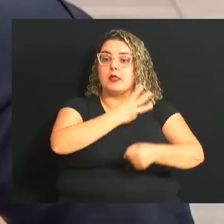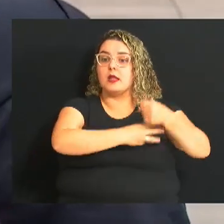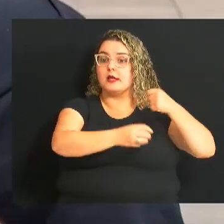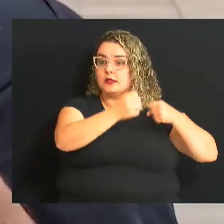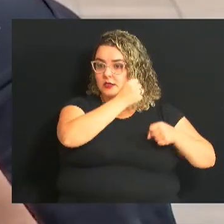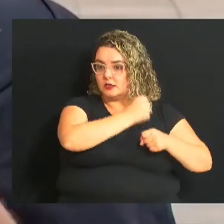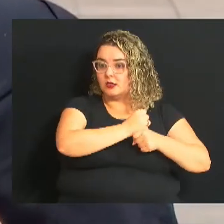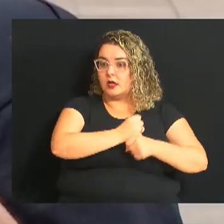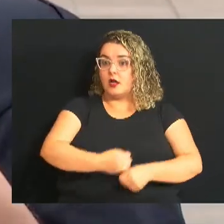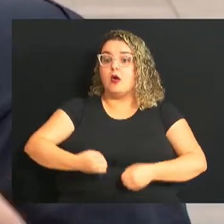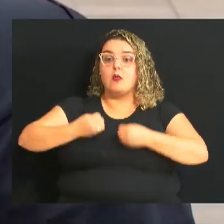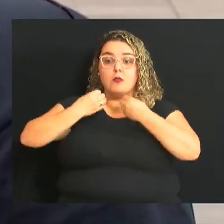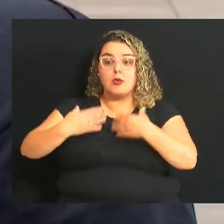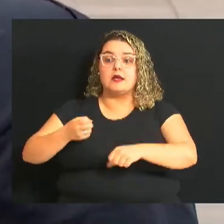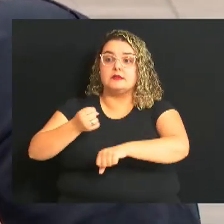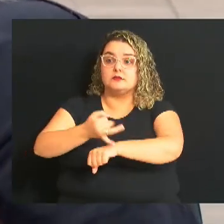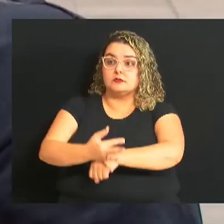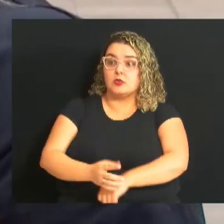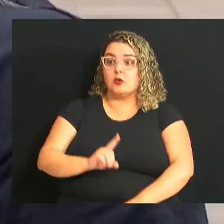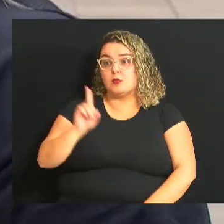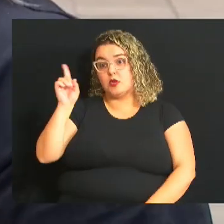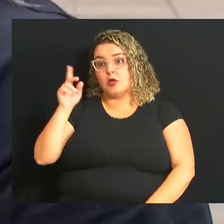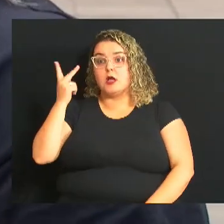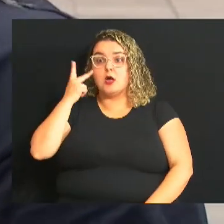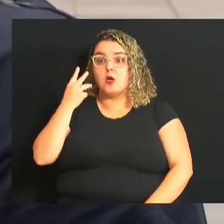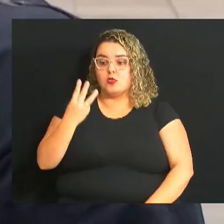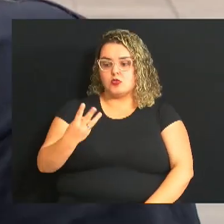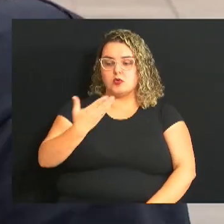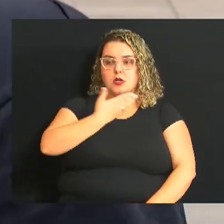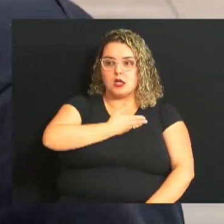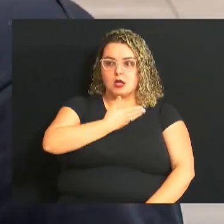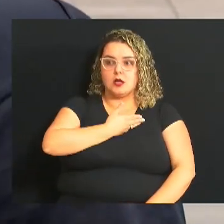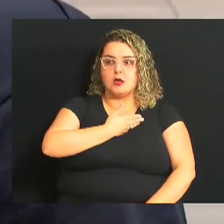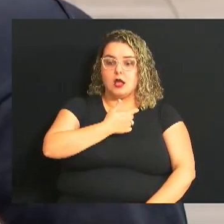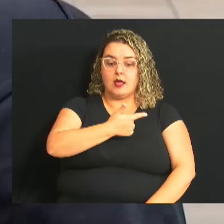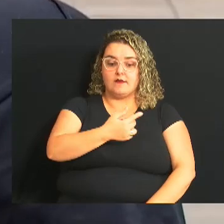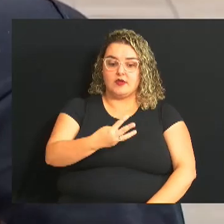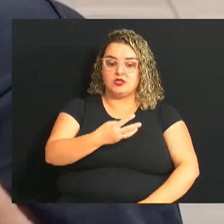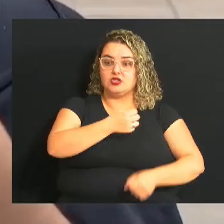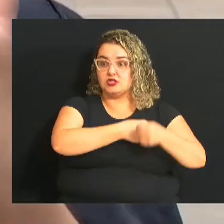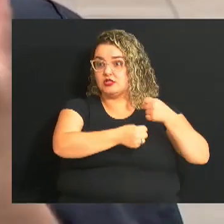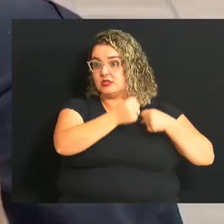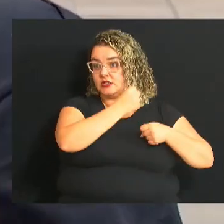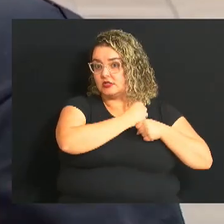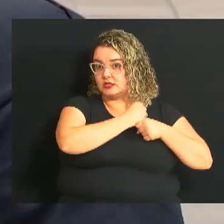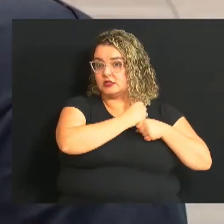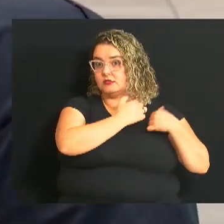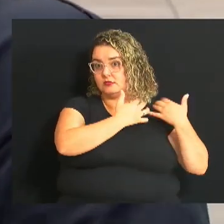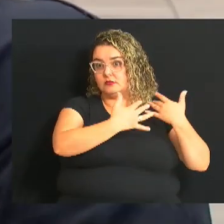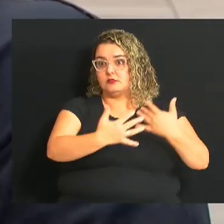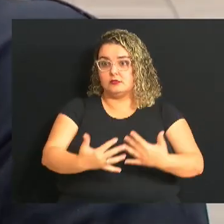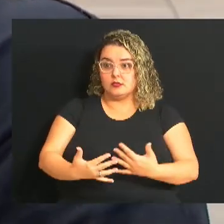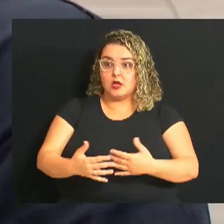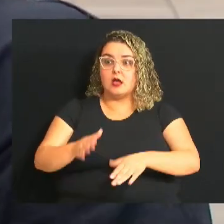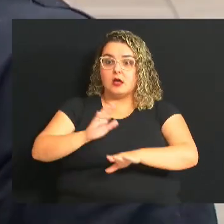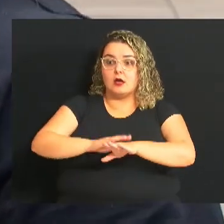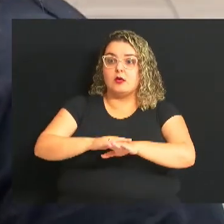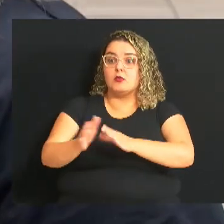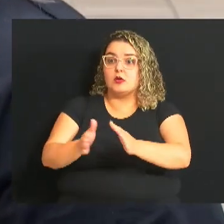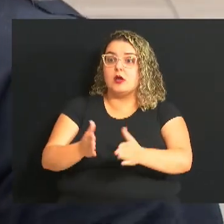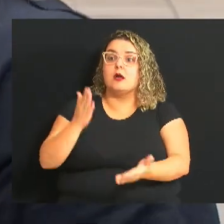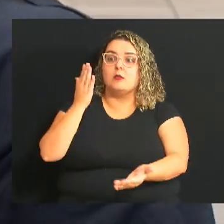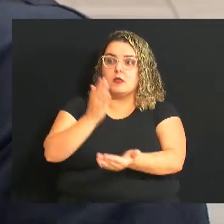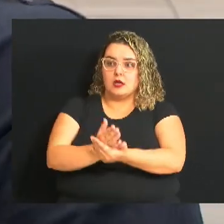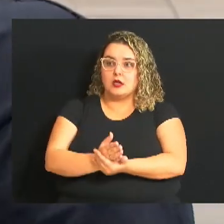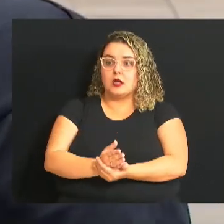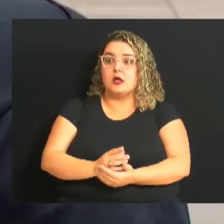Bem da Madrugada, ele começou lá em São Paulo com 3 amigos há 23 anos. Eles fizeram ações por um tempo e pararam. Há um